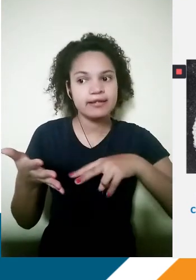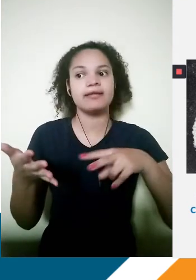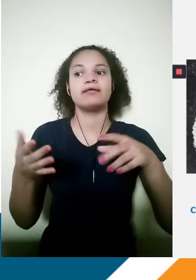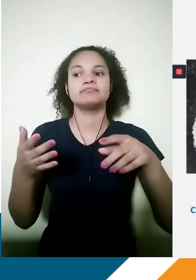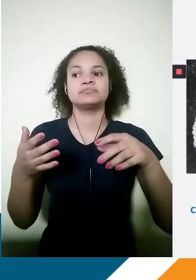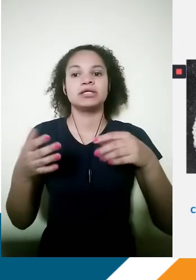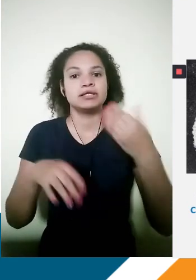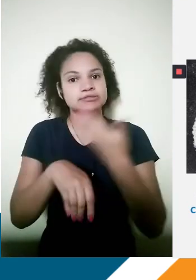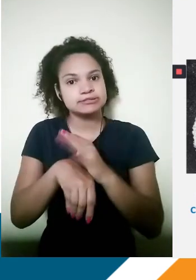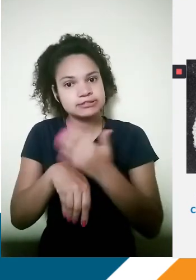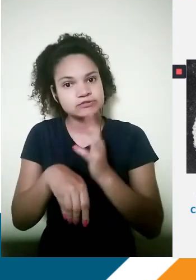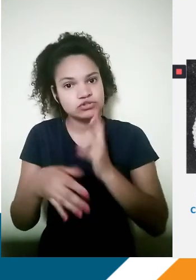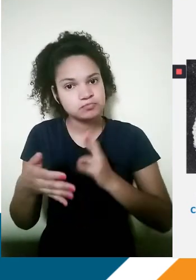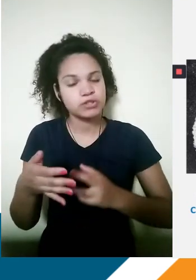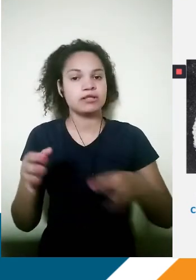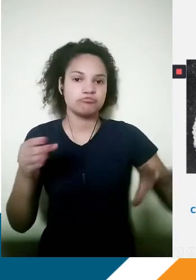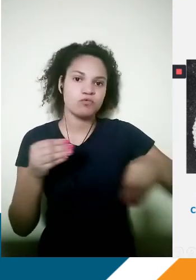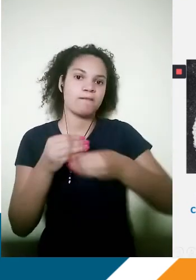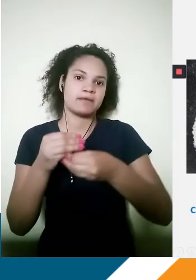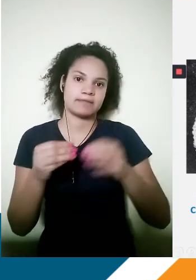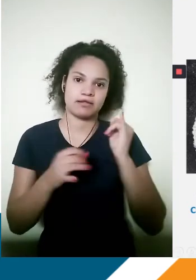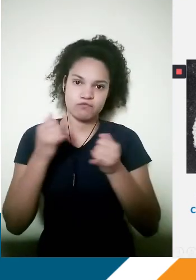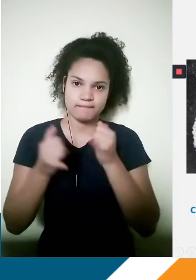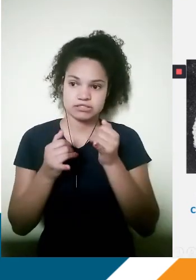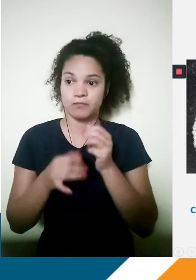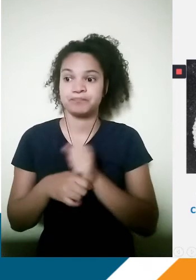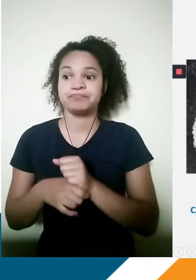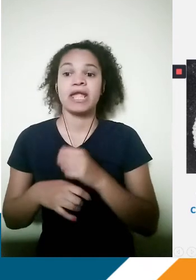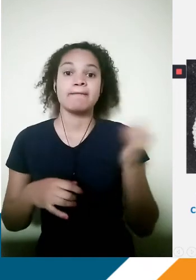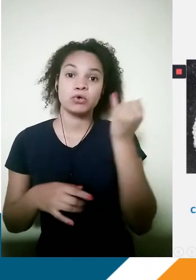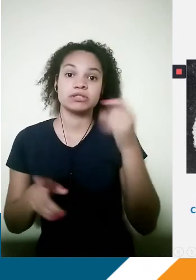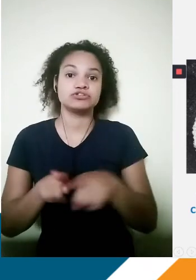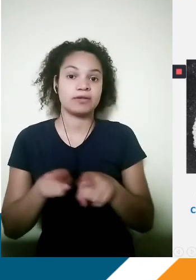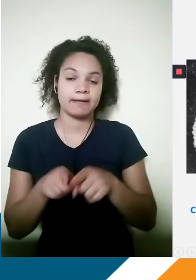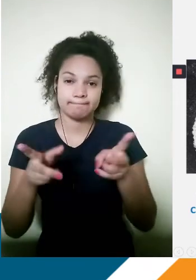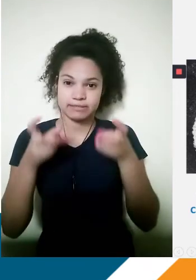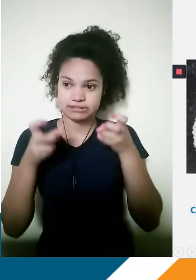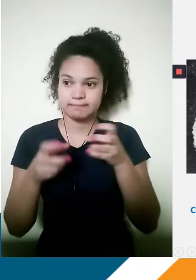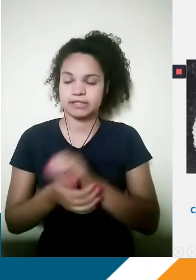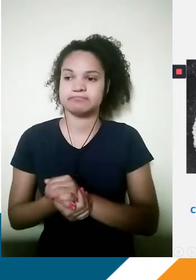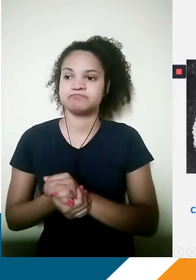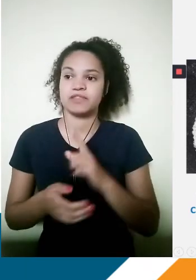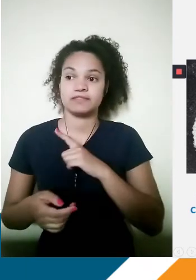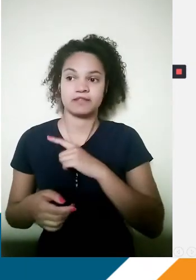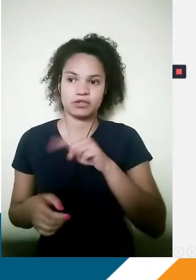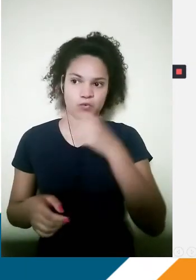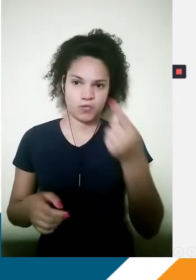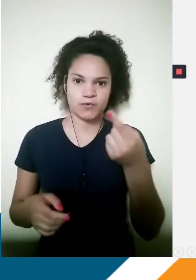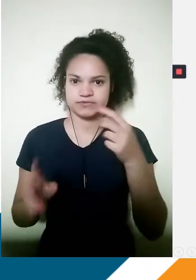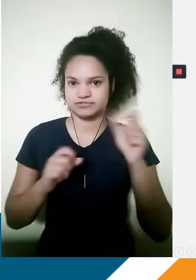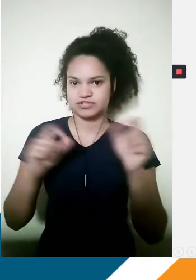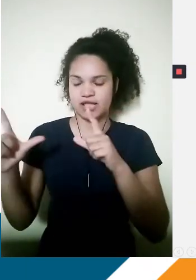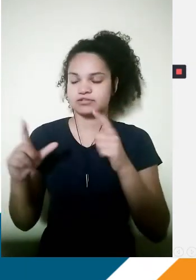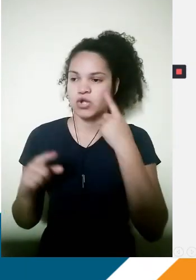e complementarem todas essas informações. É importante a gente perceber, e é o próximo slide, que a